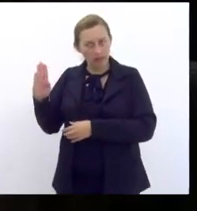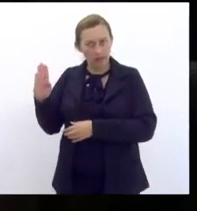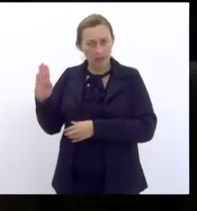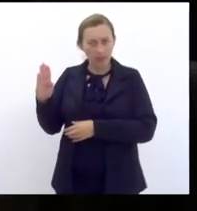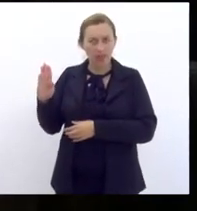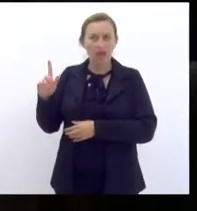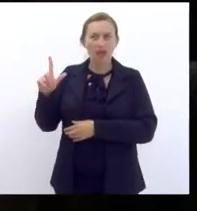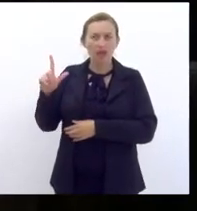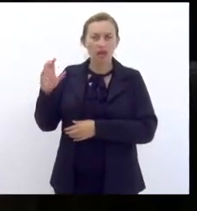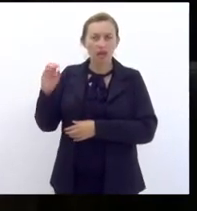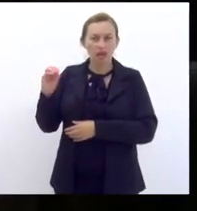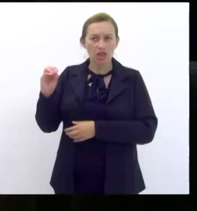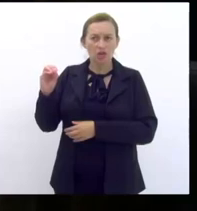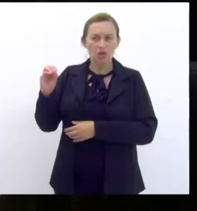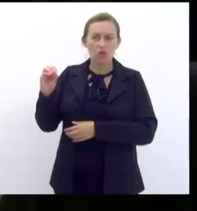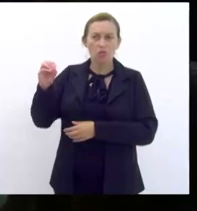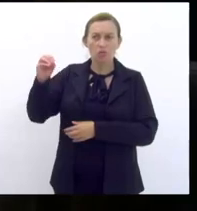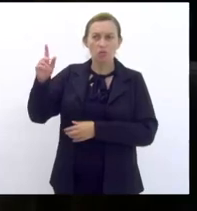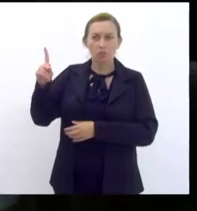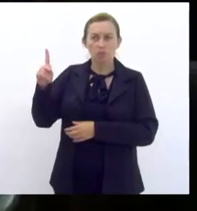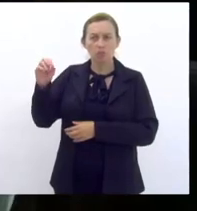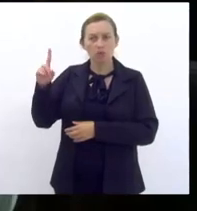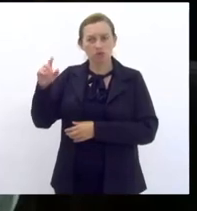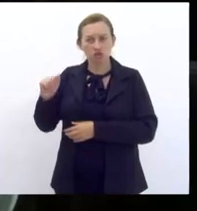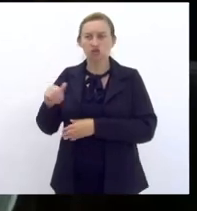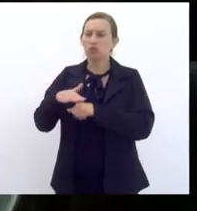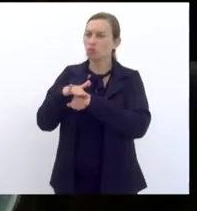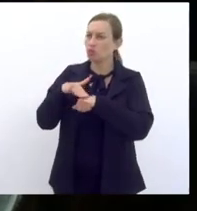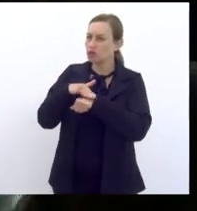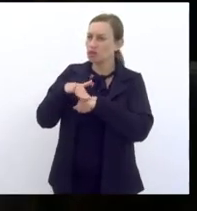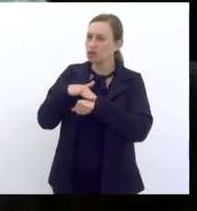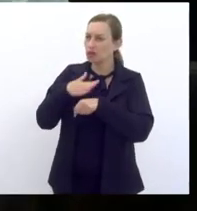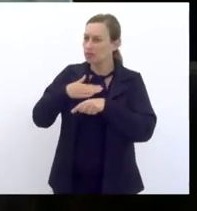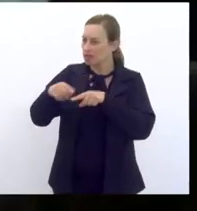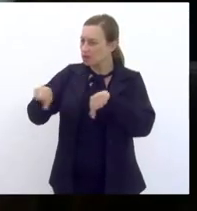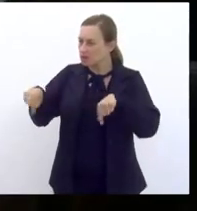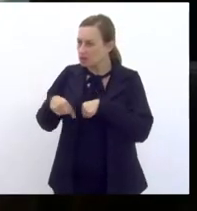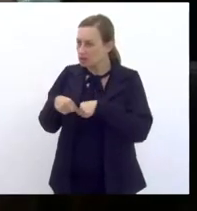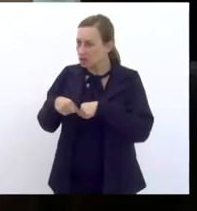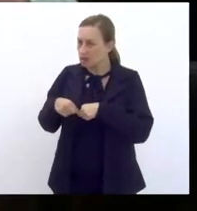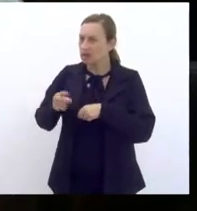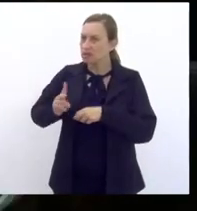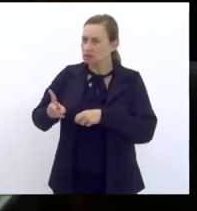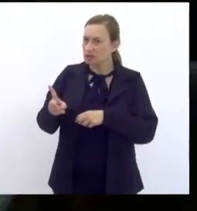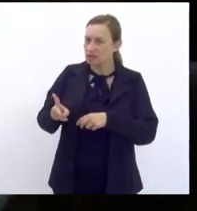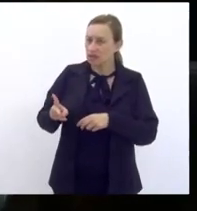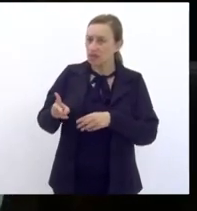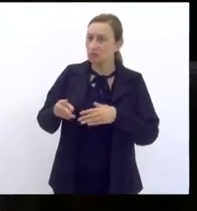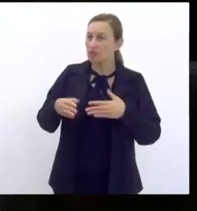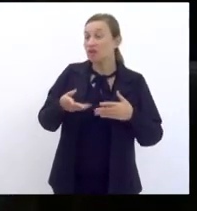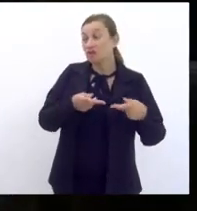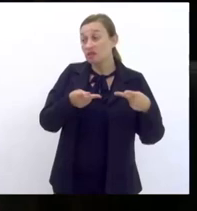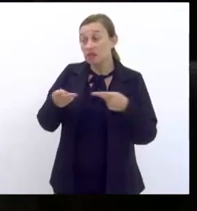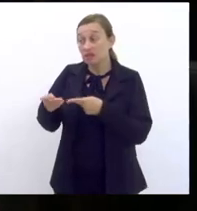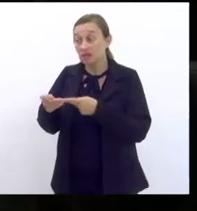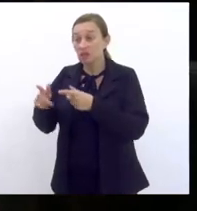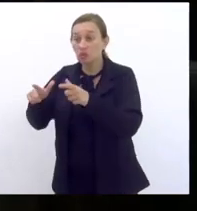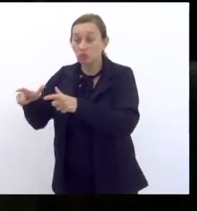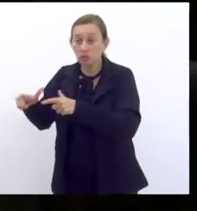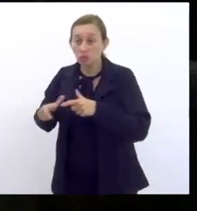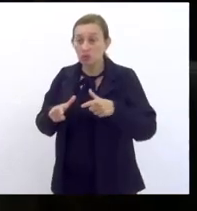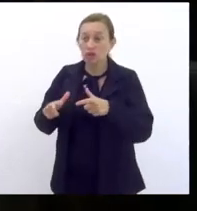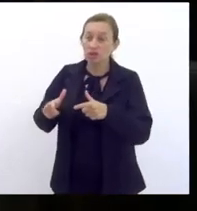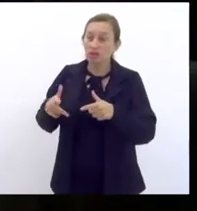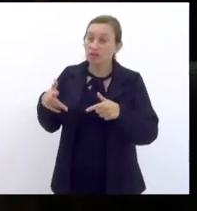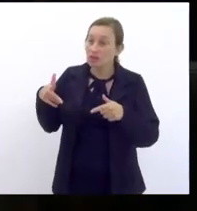Leopoldina entendeu E aí conversamos na minha sala e aí a gente sempre faz uma turnê pelo abrigo e tive que